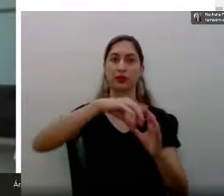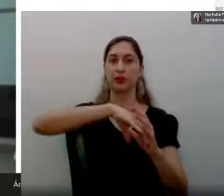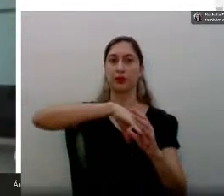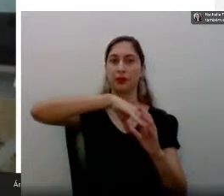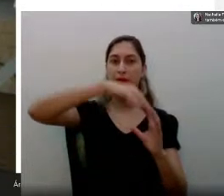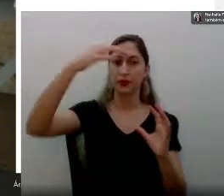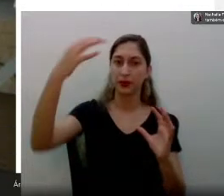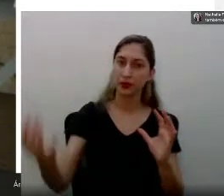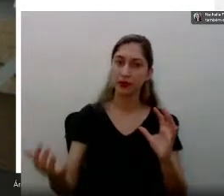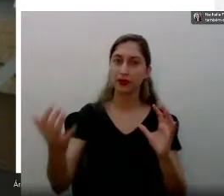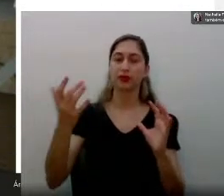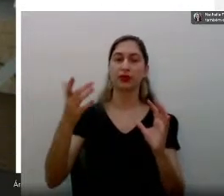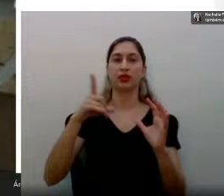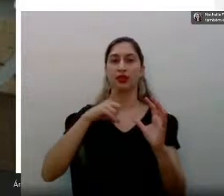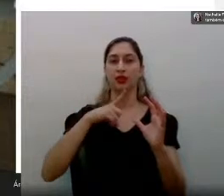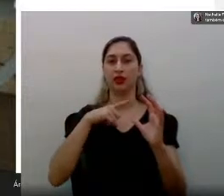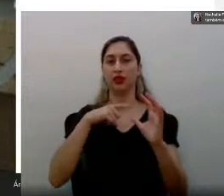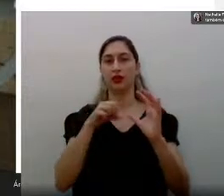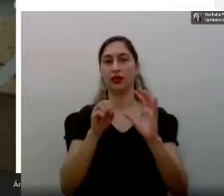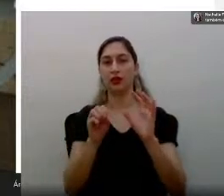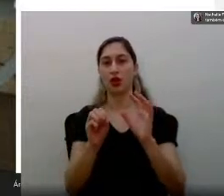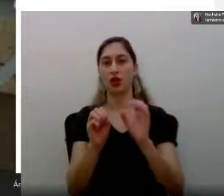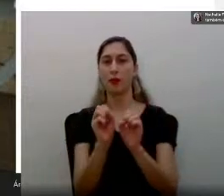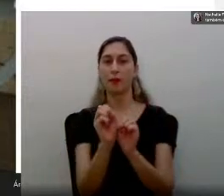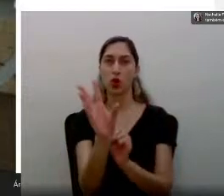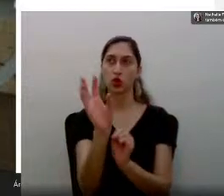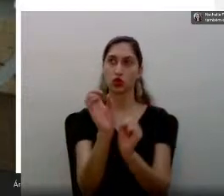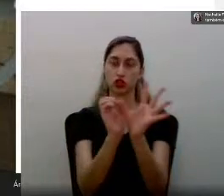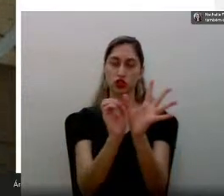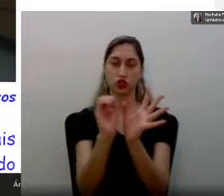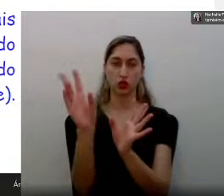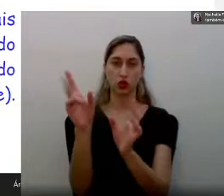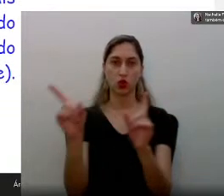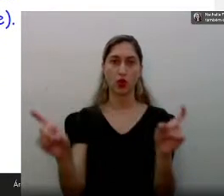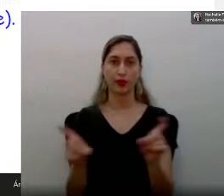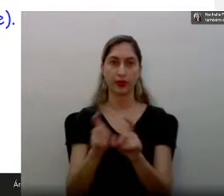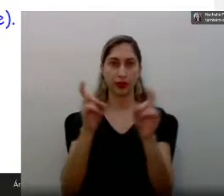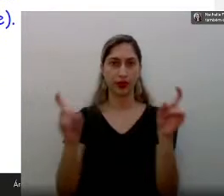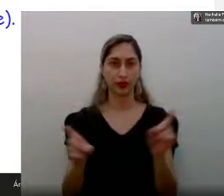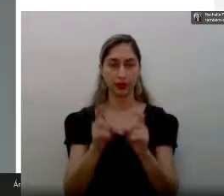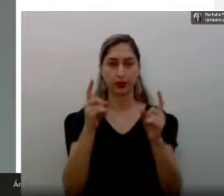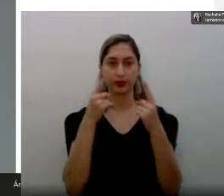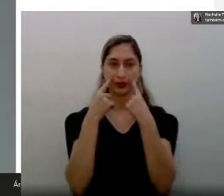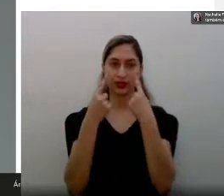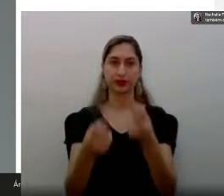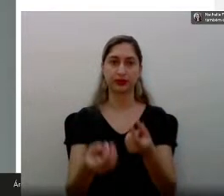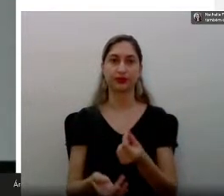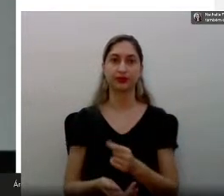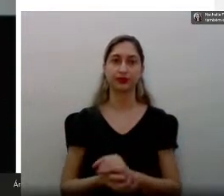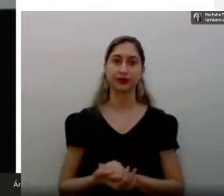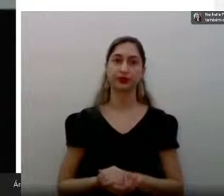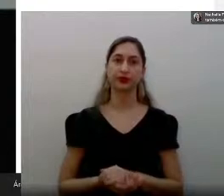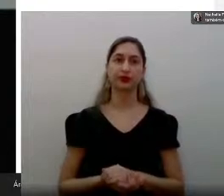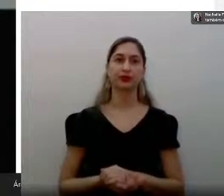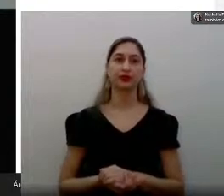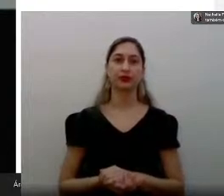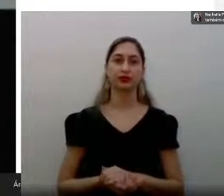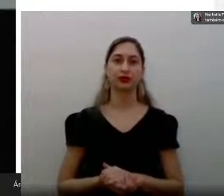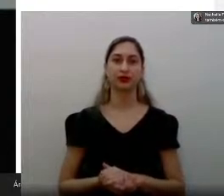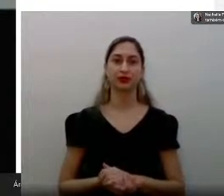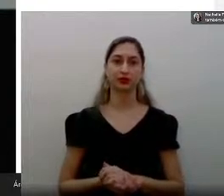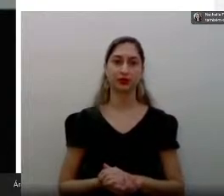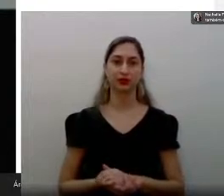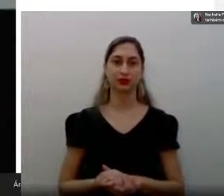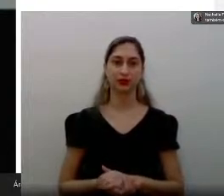aqui é a cúpula é de alumínio não é que colocaram lá dentro lá Ah tá E aqui ó